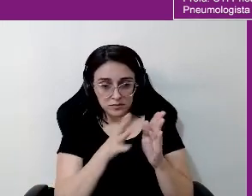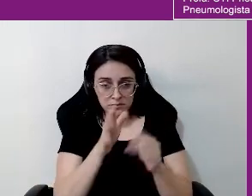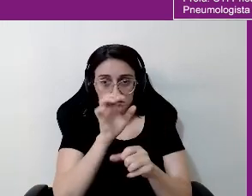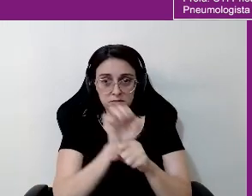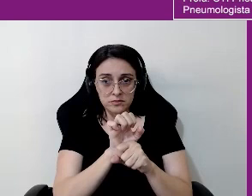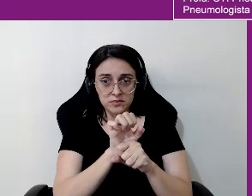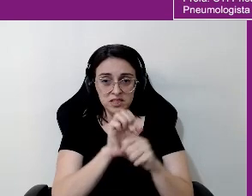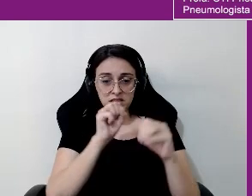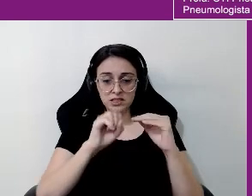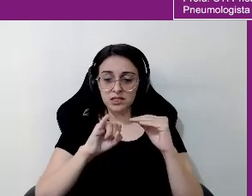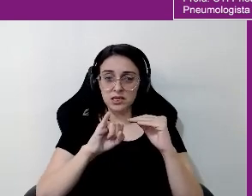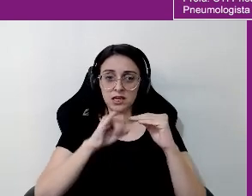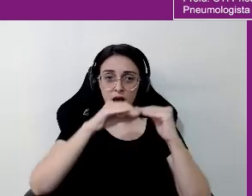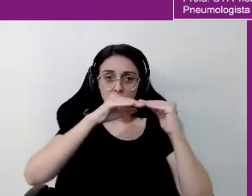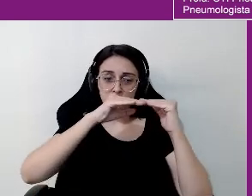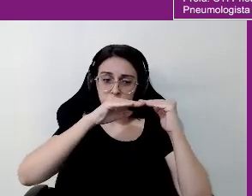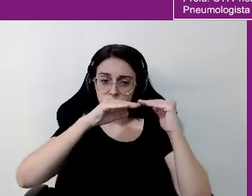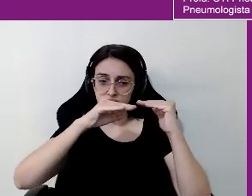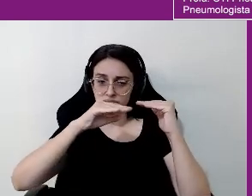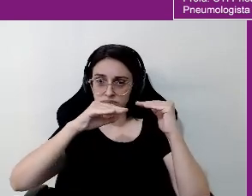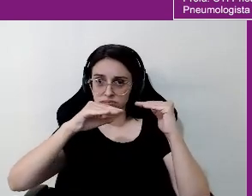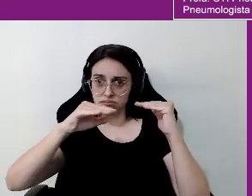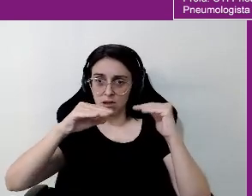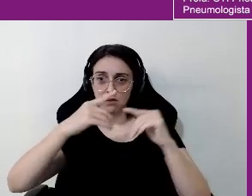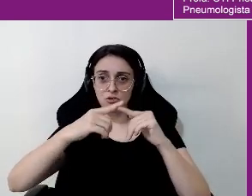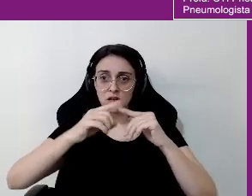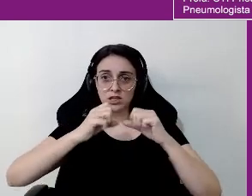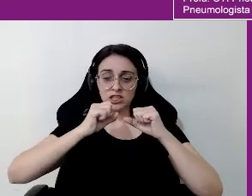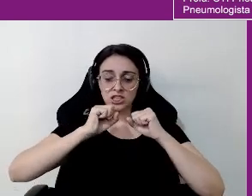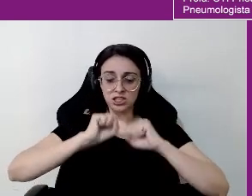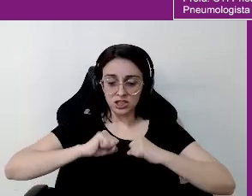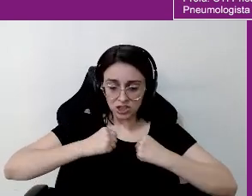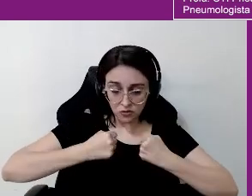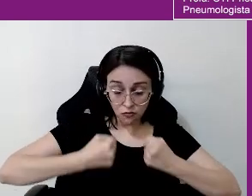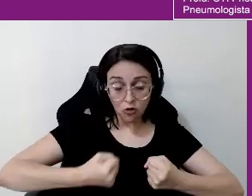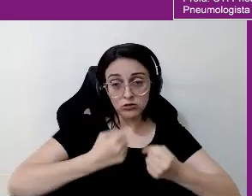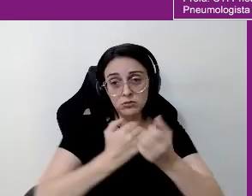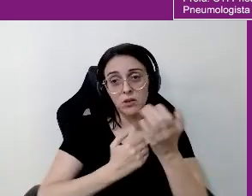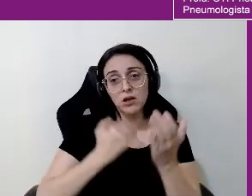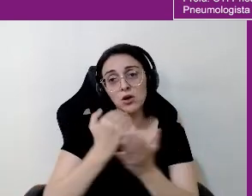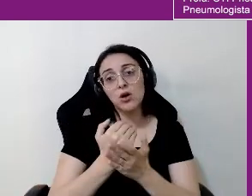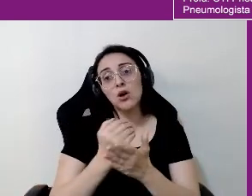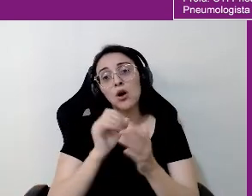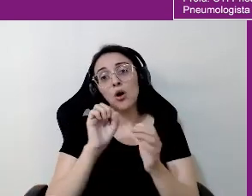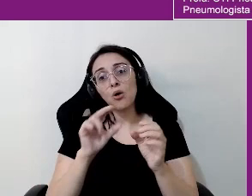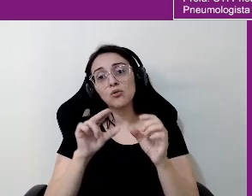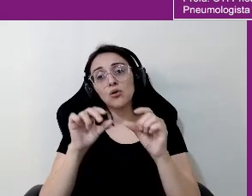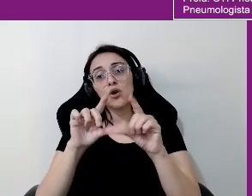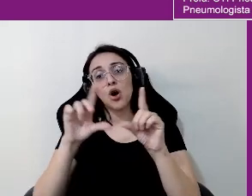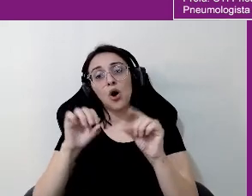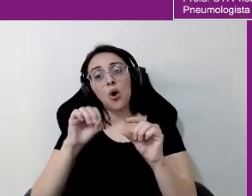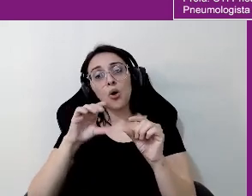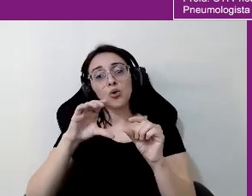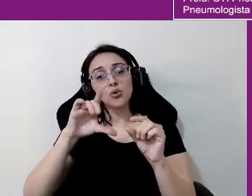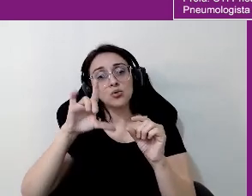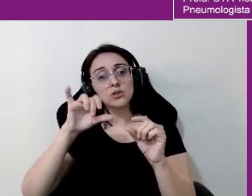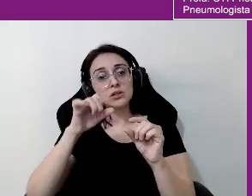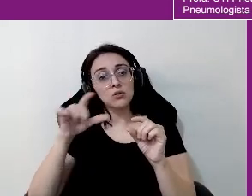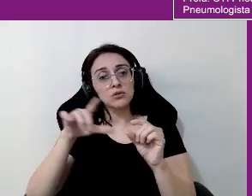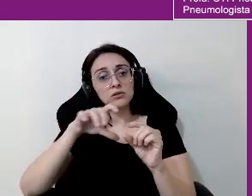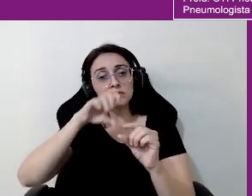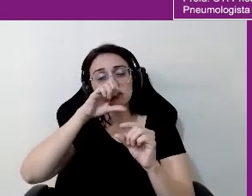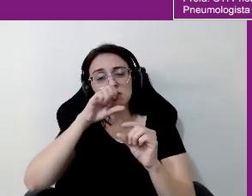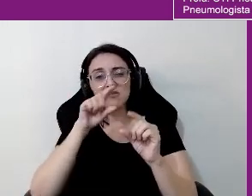o platô ficar mais alto é que o paciente está fazendo esforço, e faz uma oclusão expiratória e vê